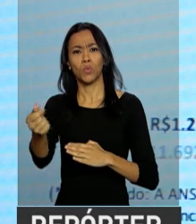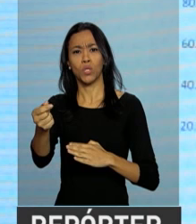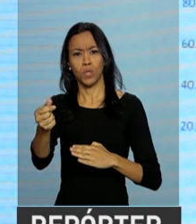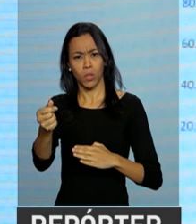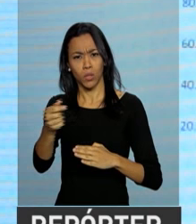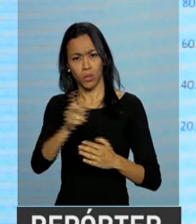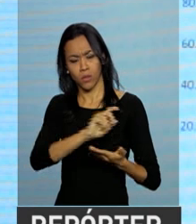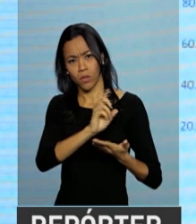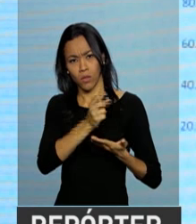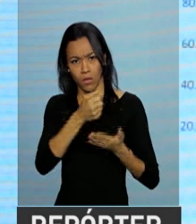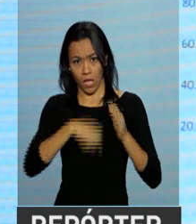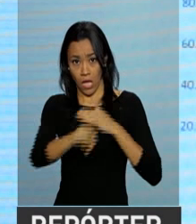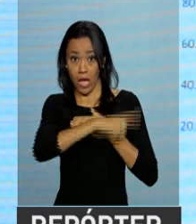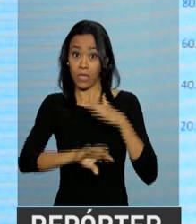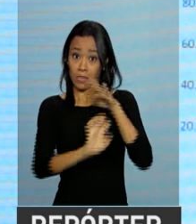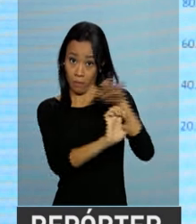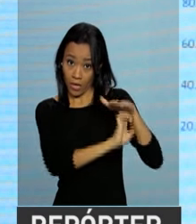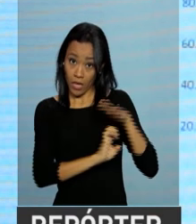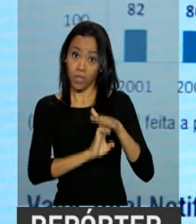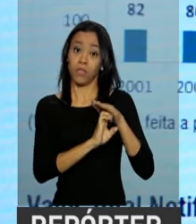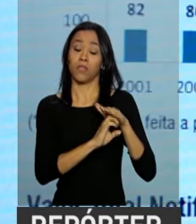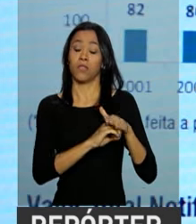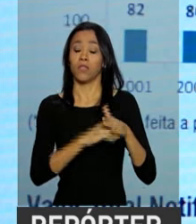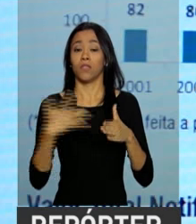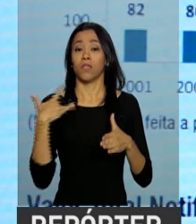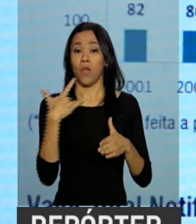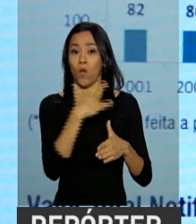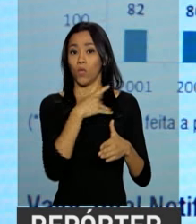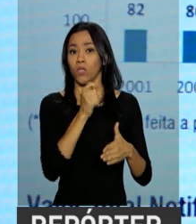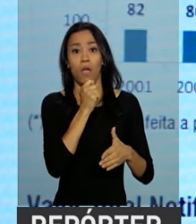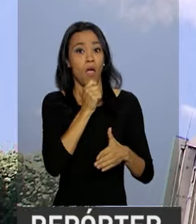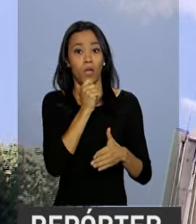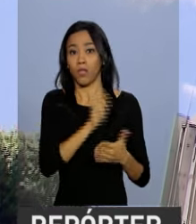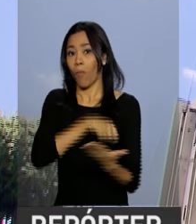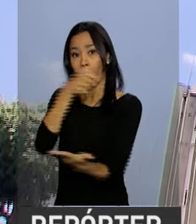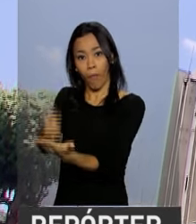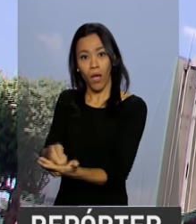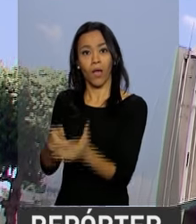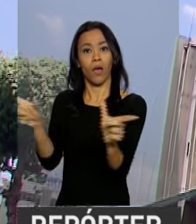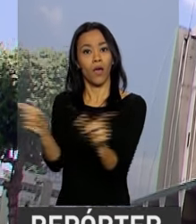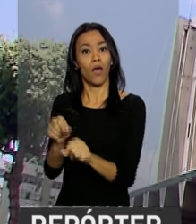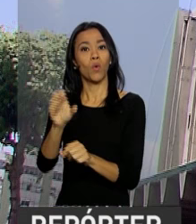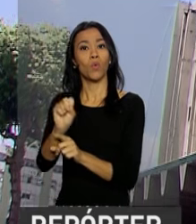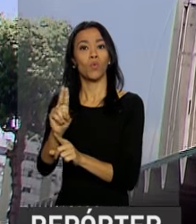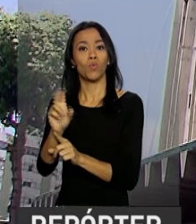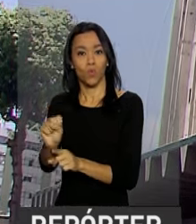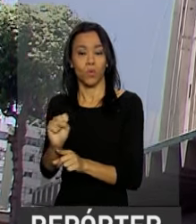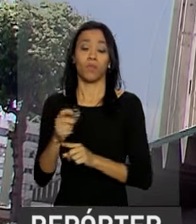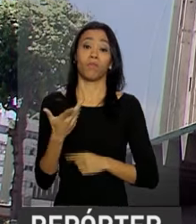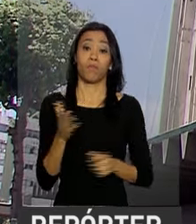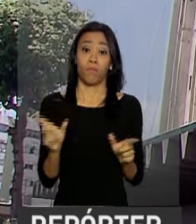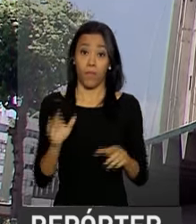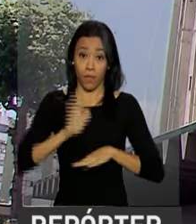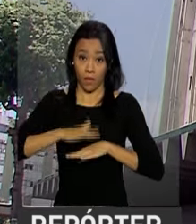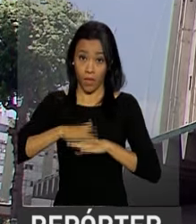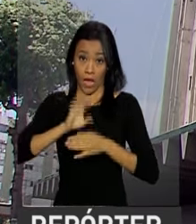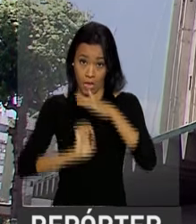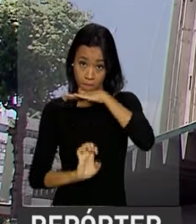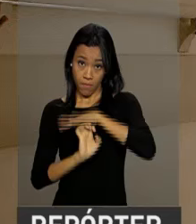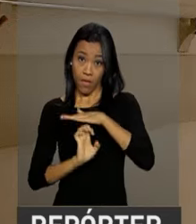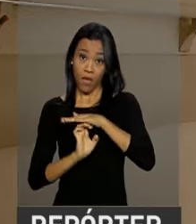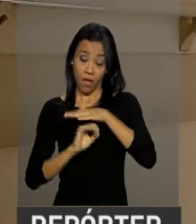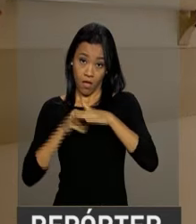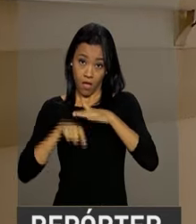Saúde nos últimos anos e as empresas que ainda não fizeram o pagamento. Desde 2000, a ANS repassou ao Fundo Nacional de